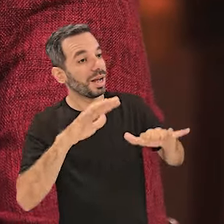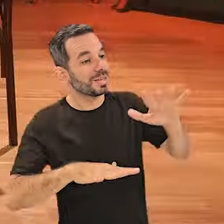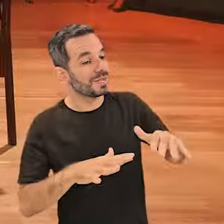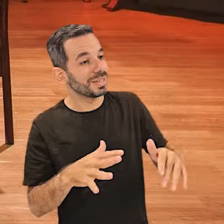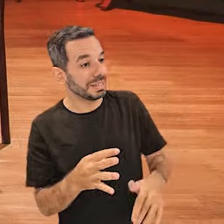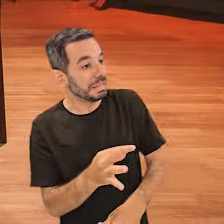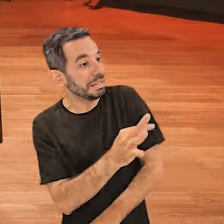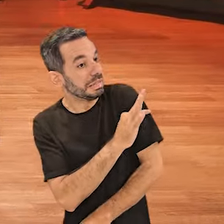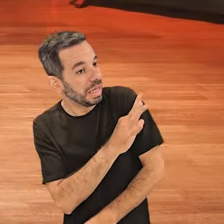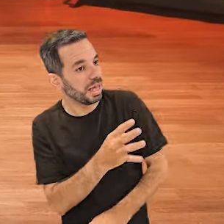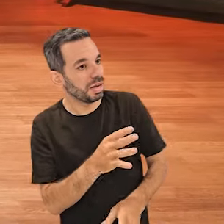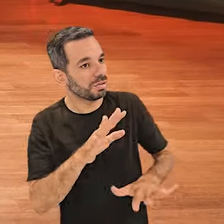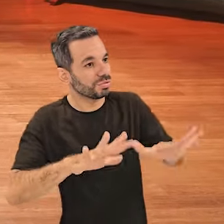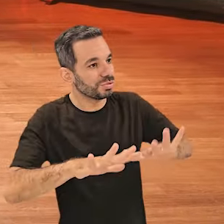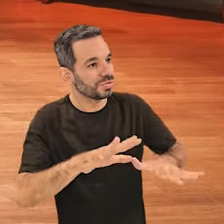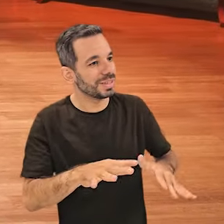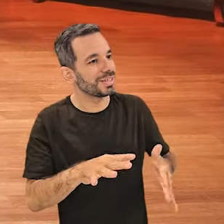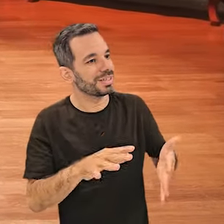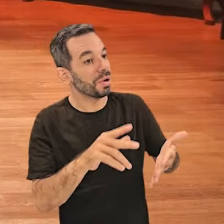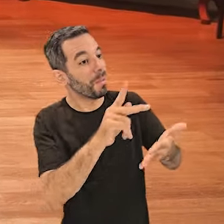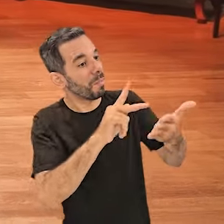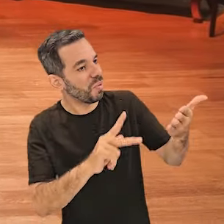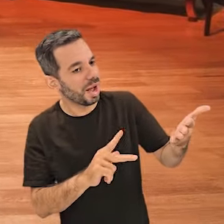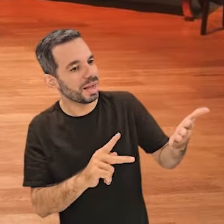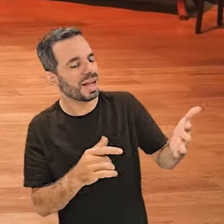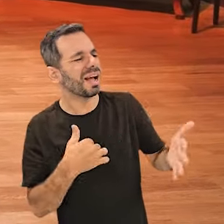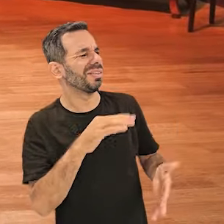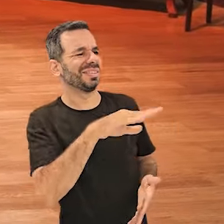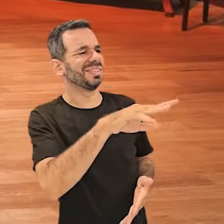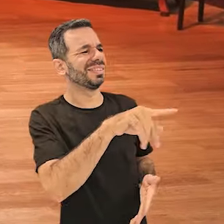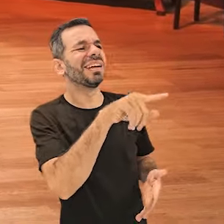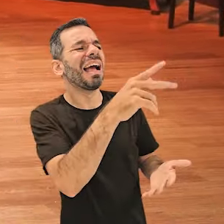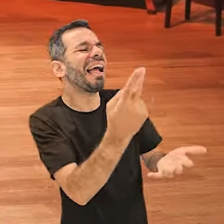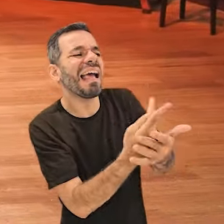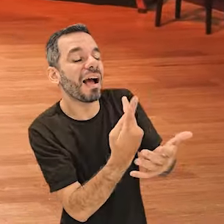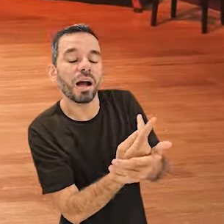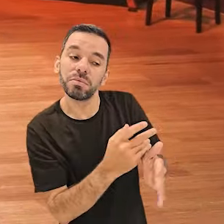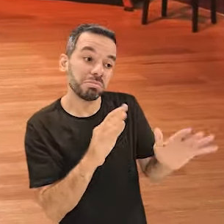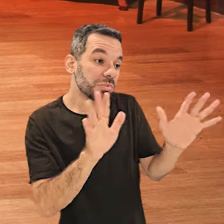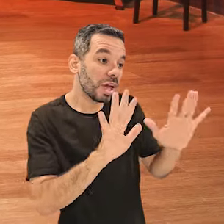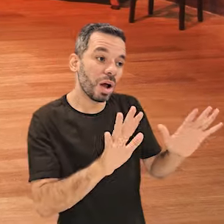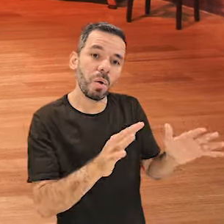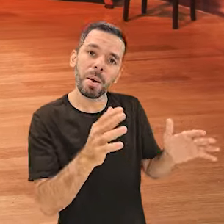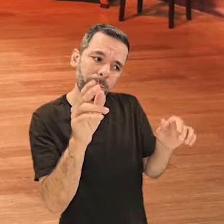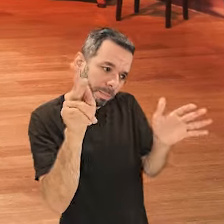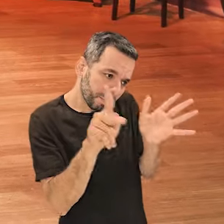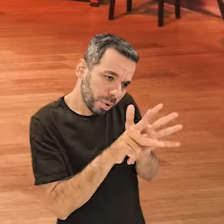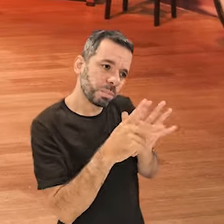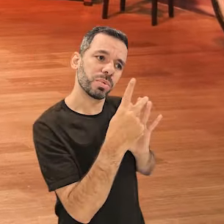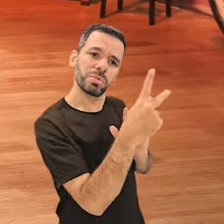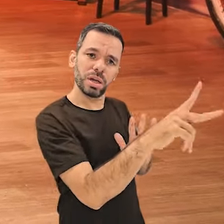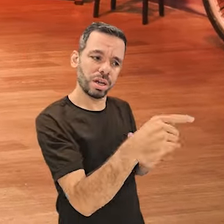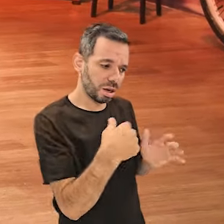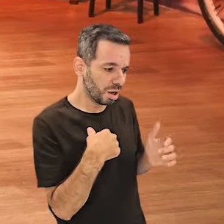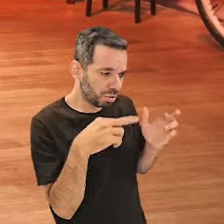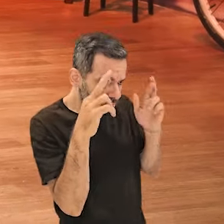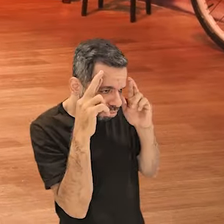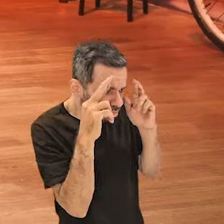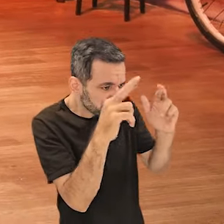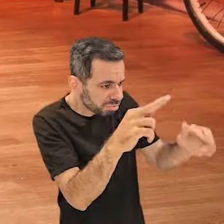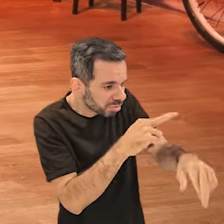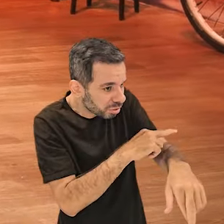poética. Como que eu vou chegar para um poeta e dizer, não, isso não deve ser assim? Tem receita de bolo, né? É dele. Eu só preciso respeitar